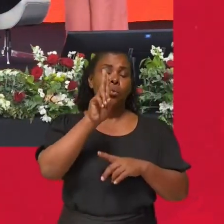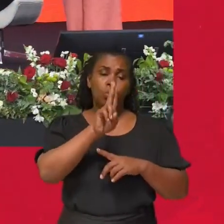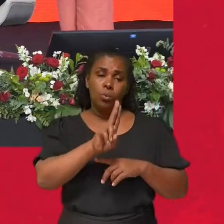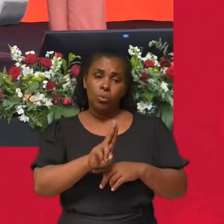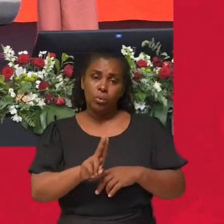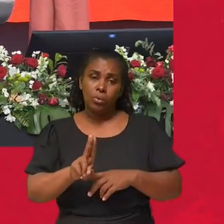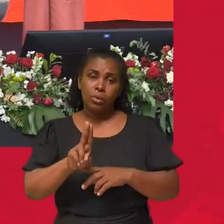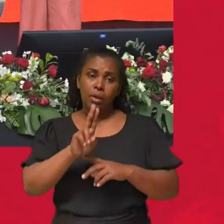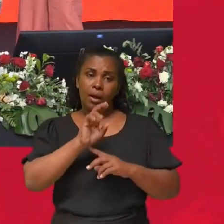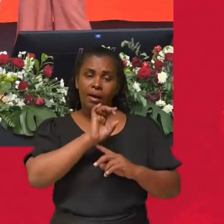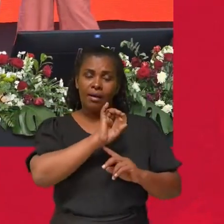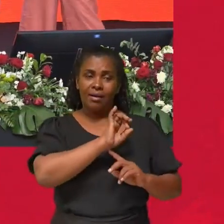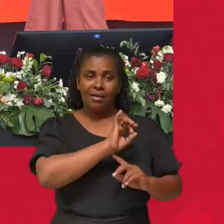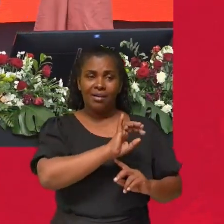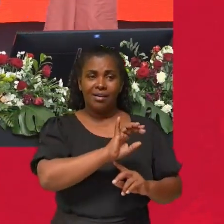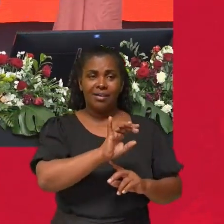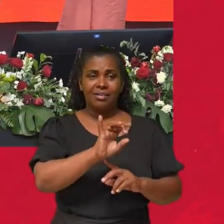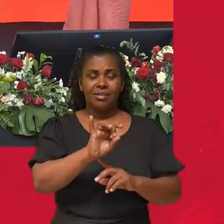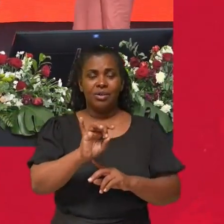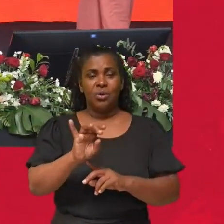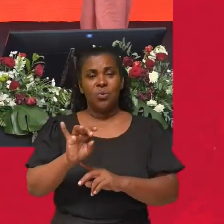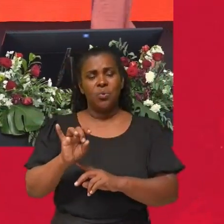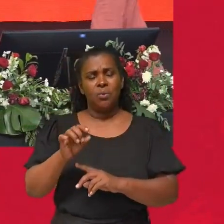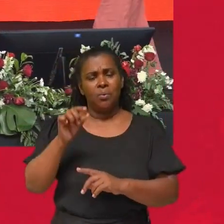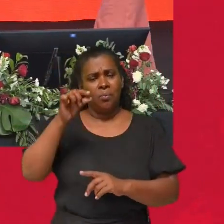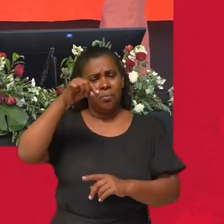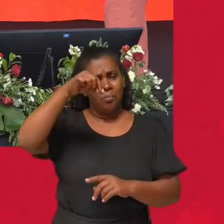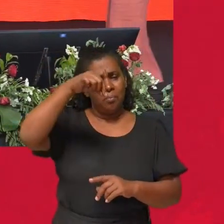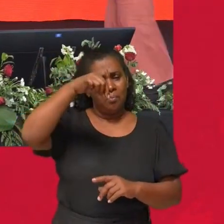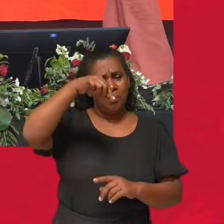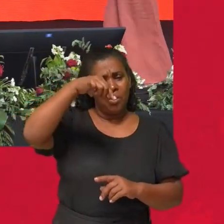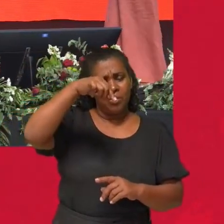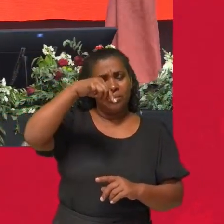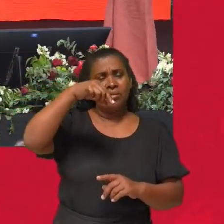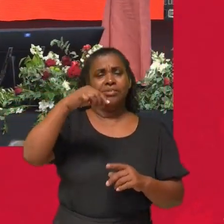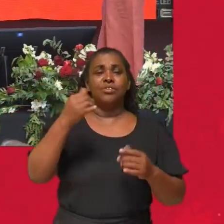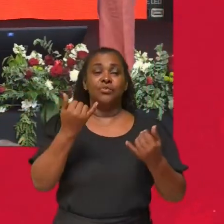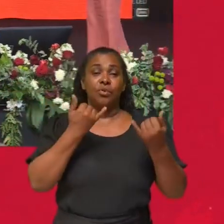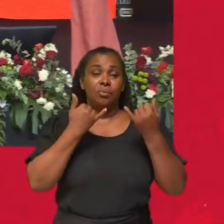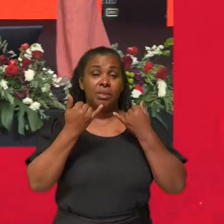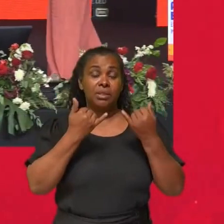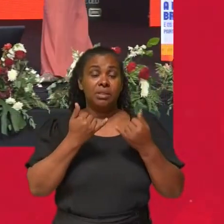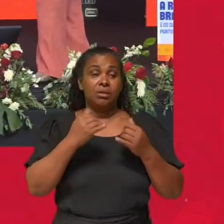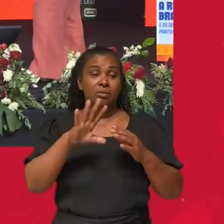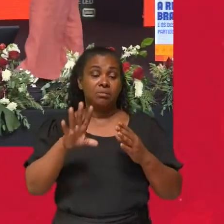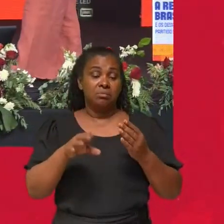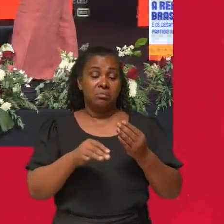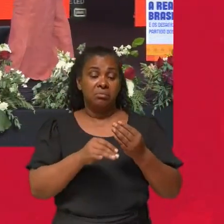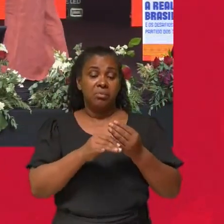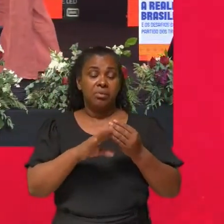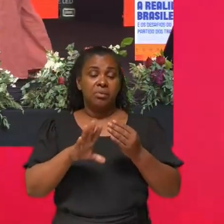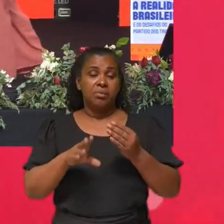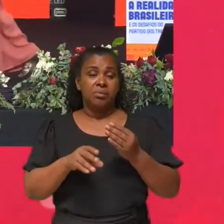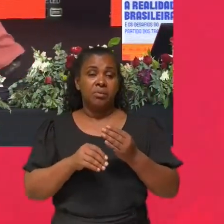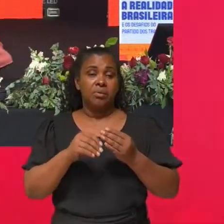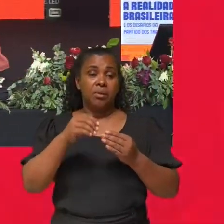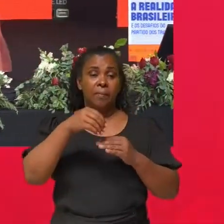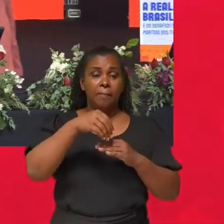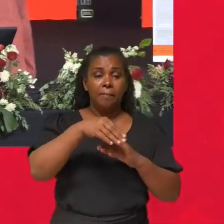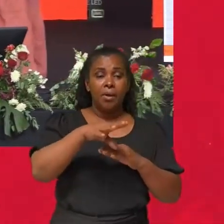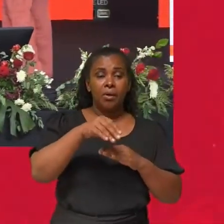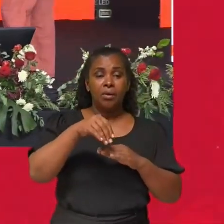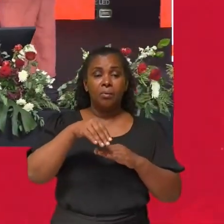um pouquinho, uma gotinha de informação e vai entregando aos poucos. Quando você vai entregando